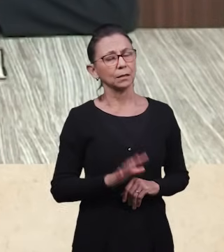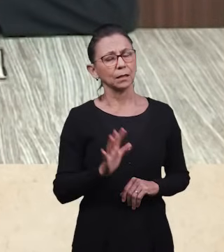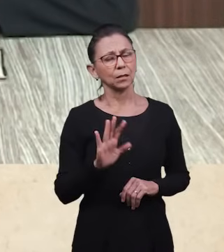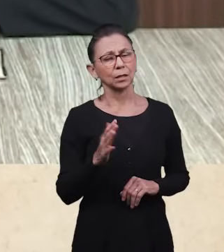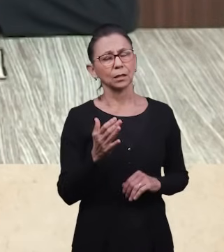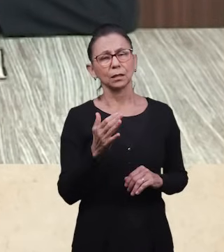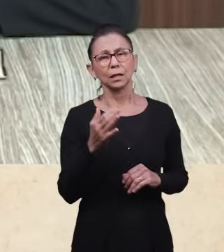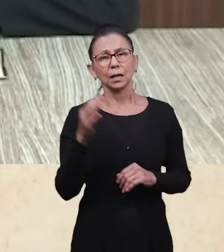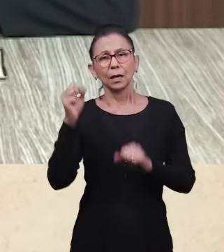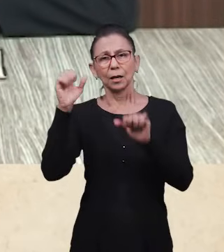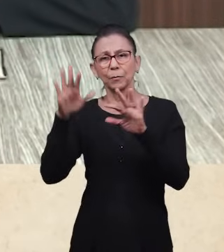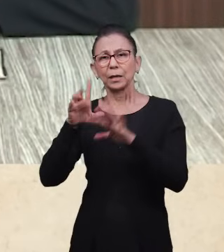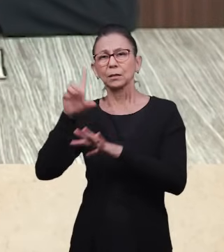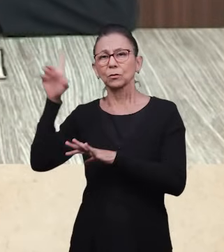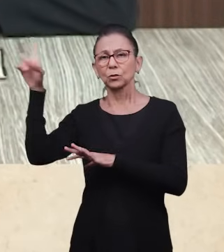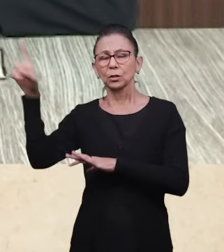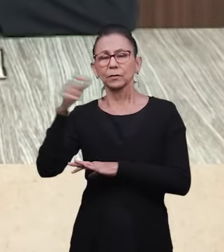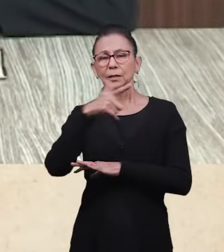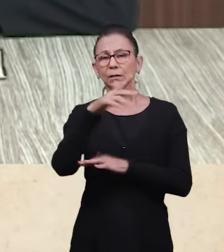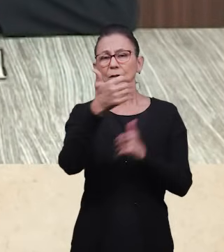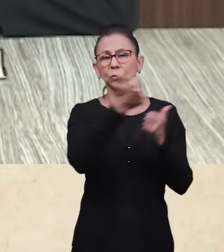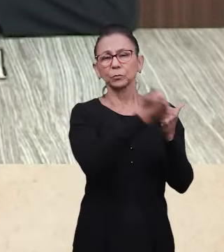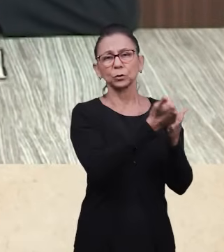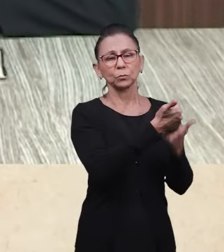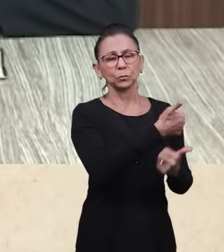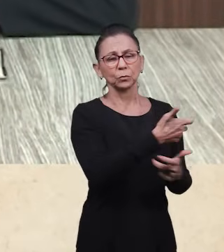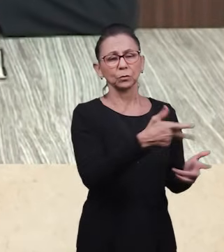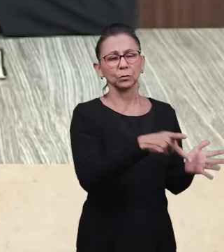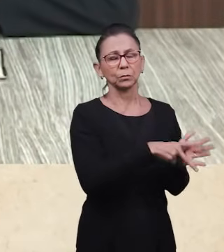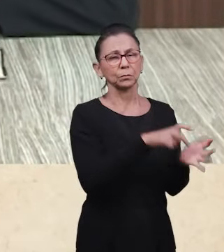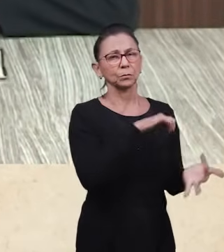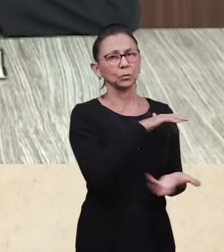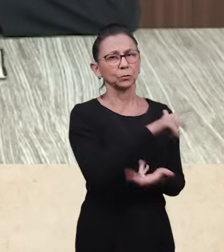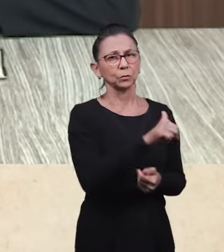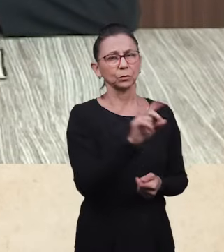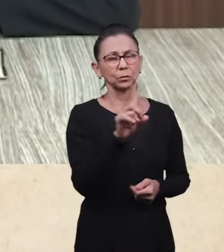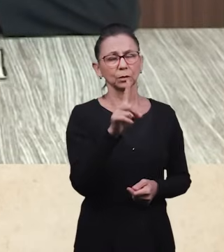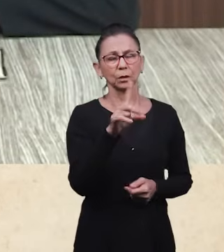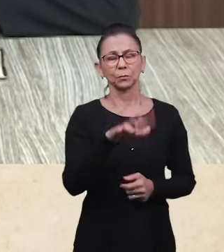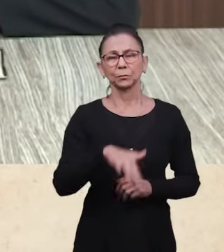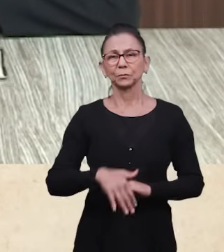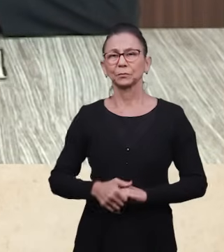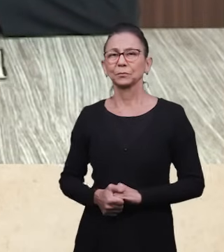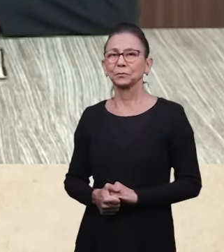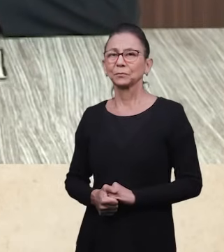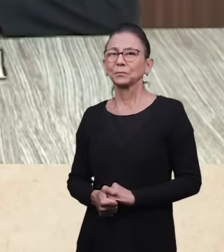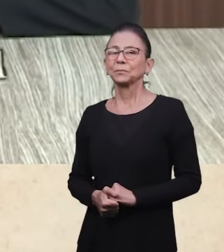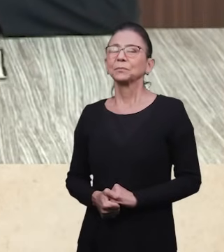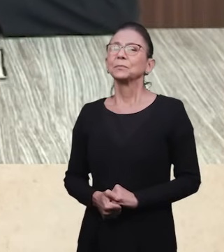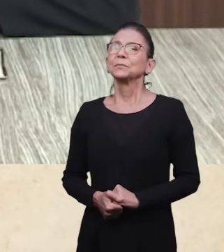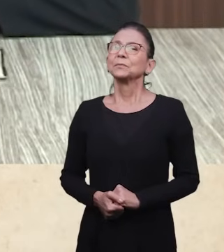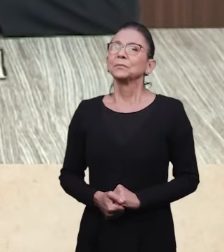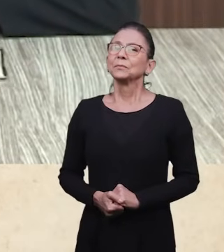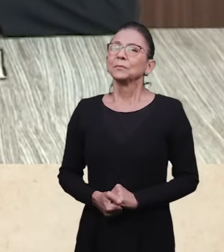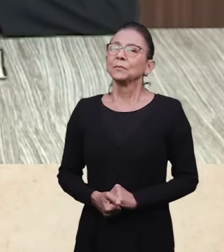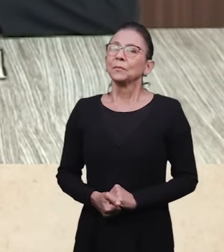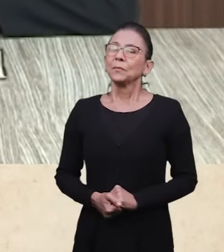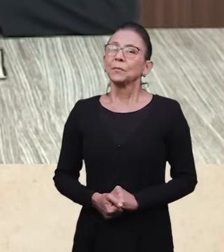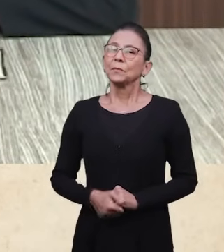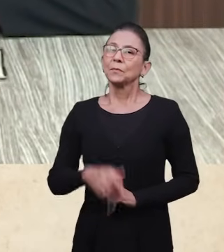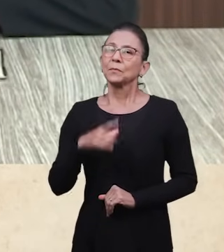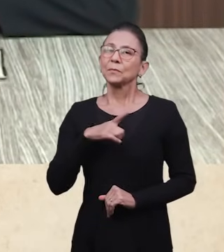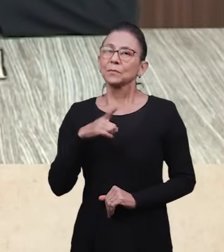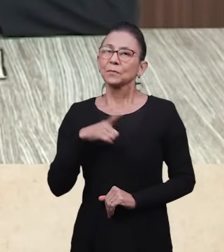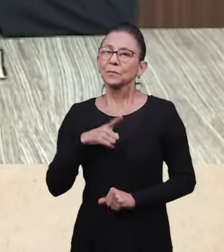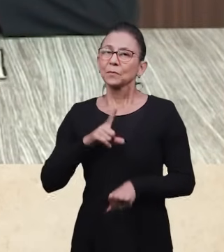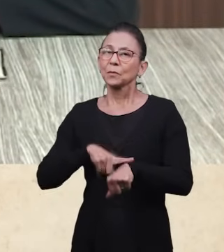oportunidade para outra coisa, senão o ensinamento do Senhor, o governo do Espírito Santo, para uma hora